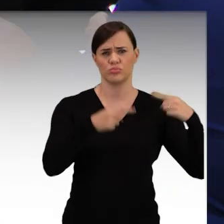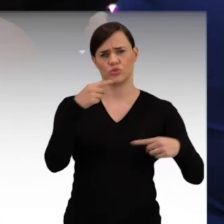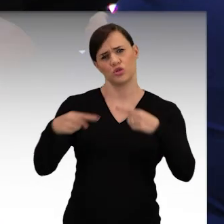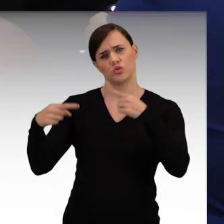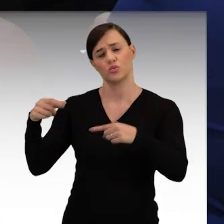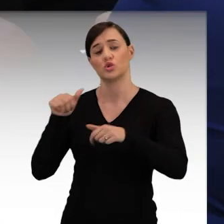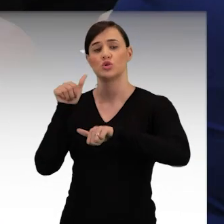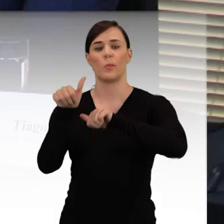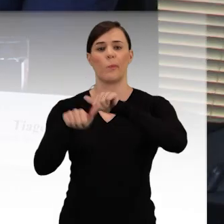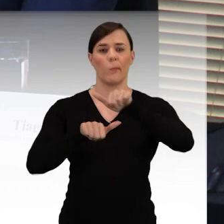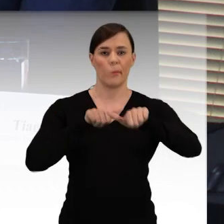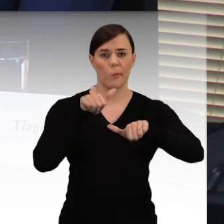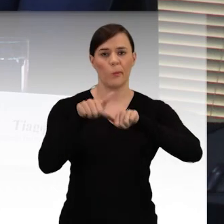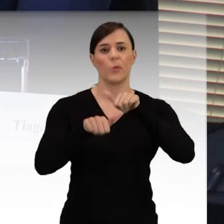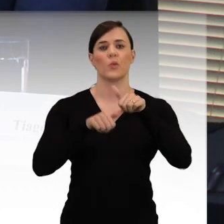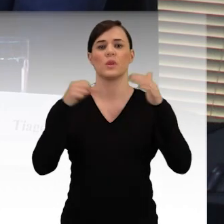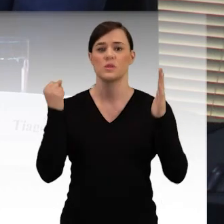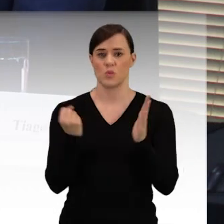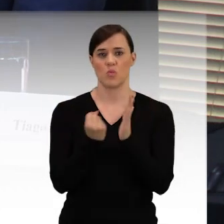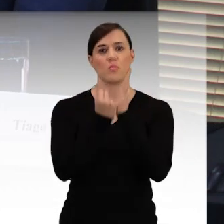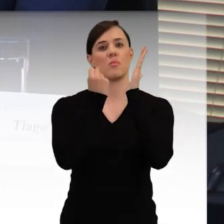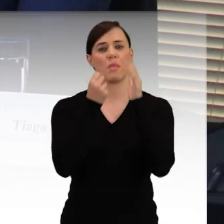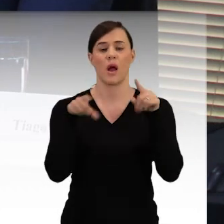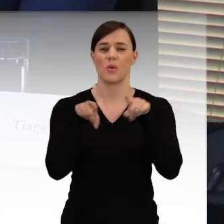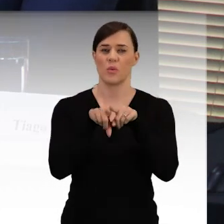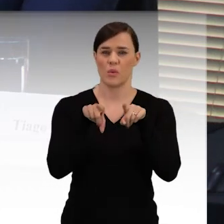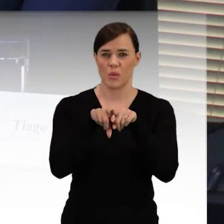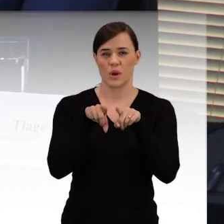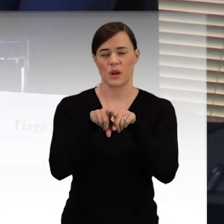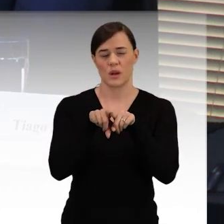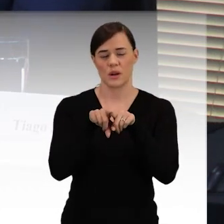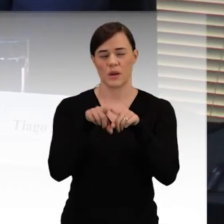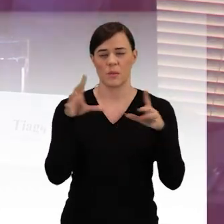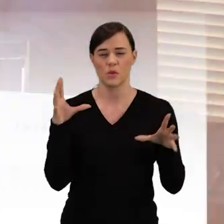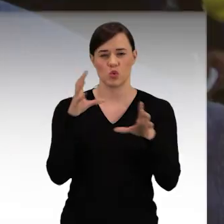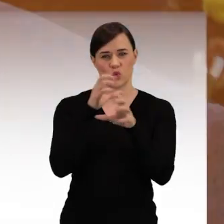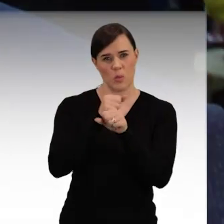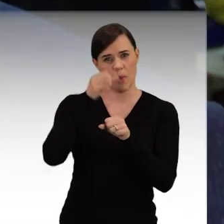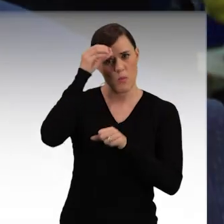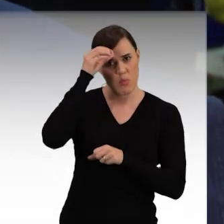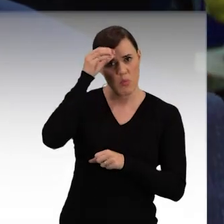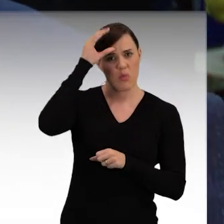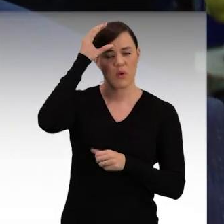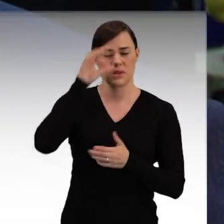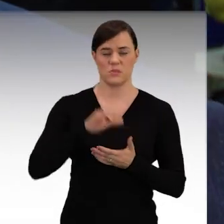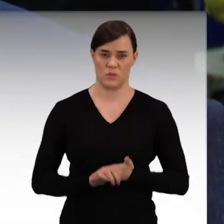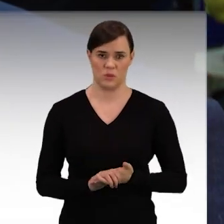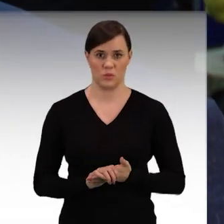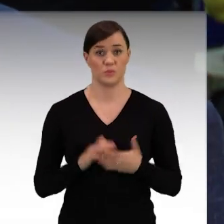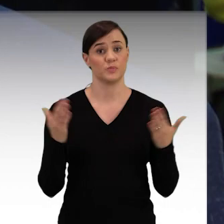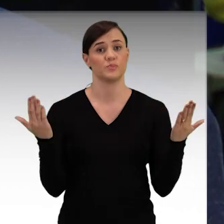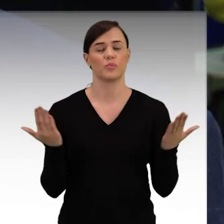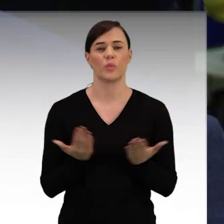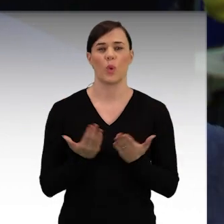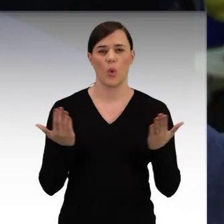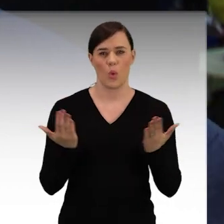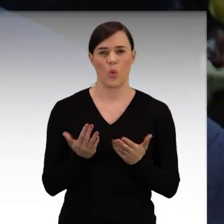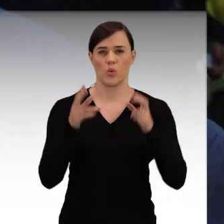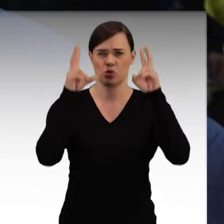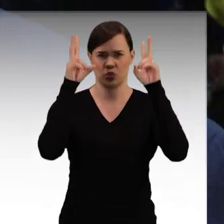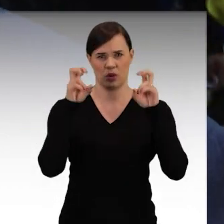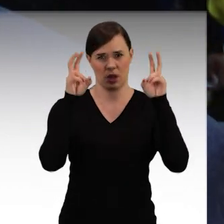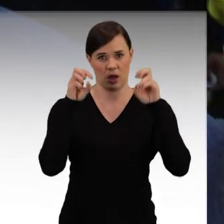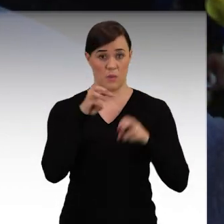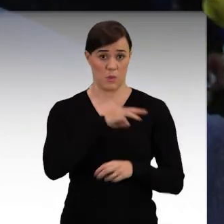as mudanças que vieram com o Marco Legal e para somar conhecimentos. Hoje, as temáticas que mais demandam